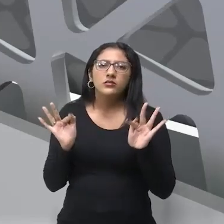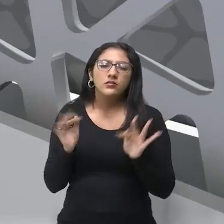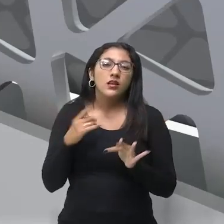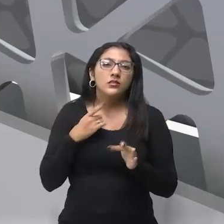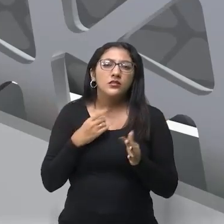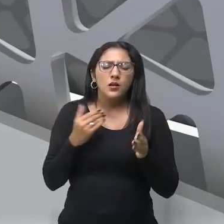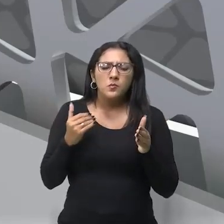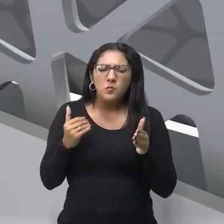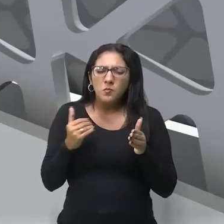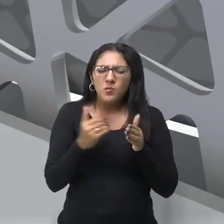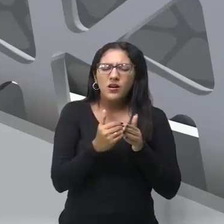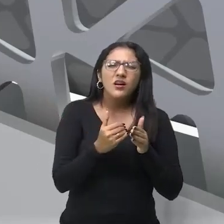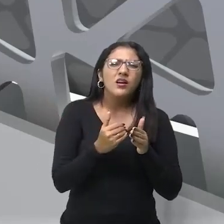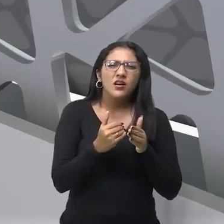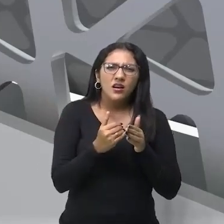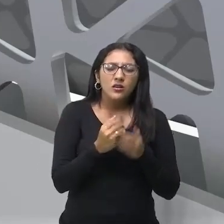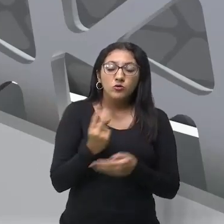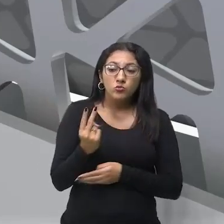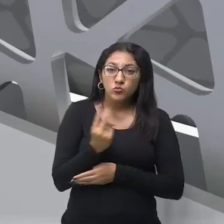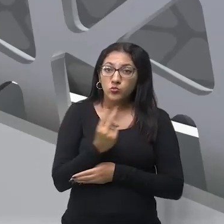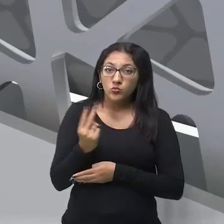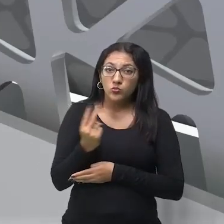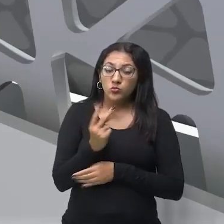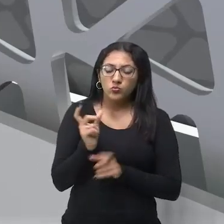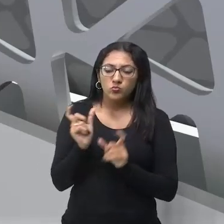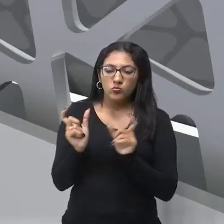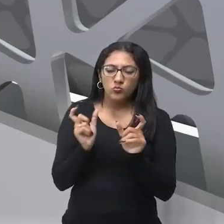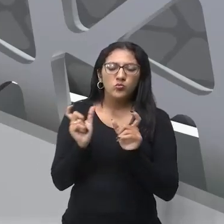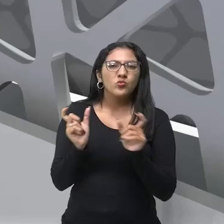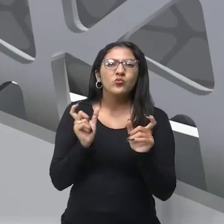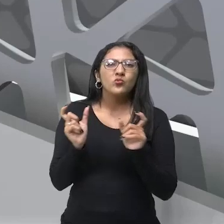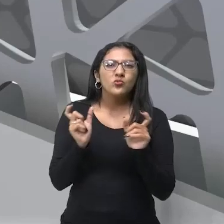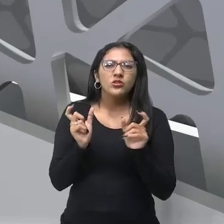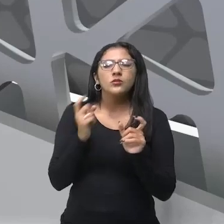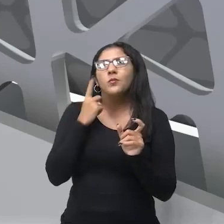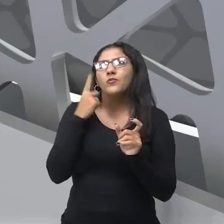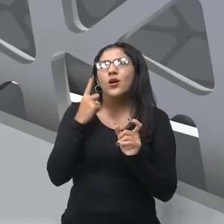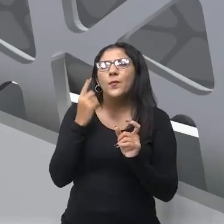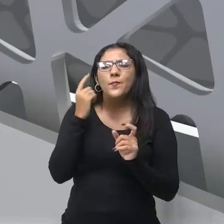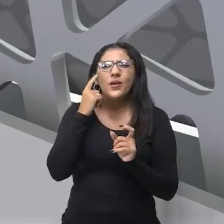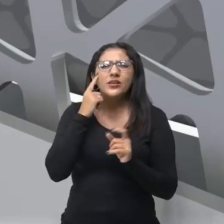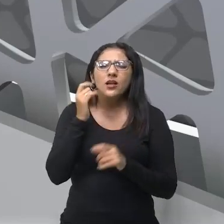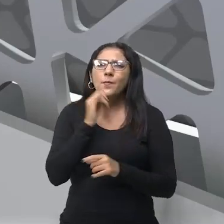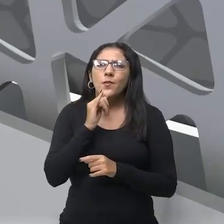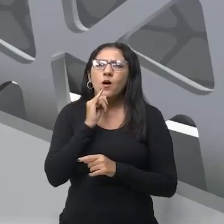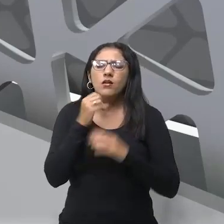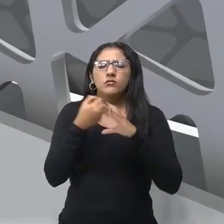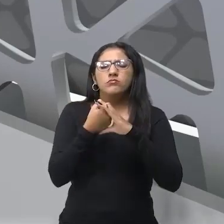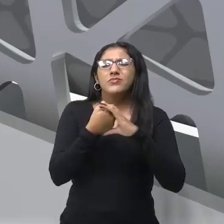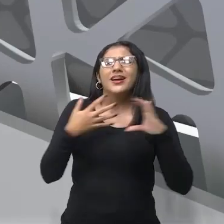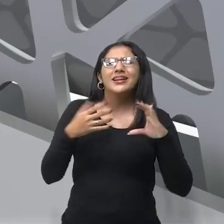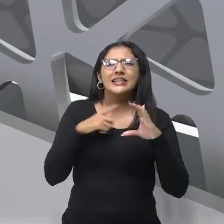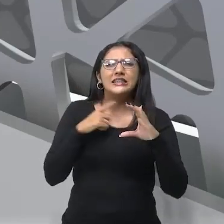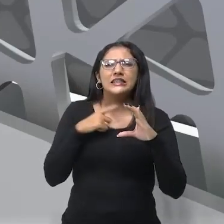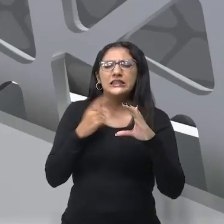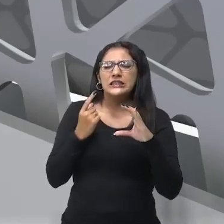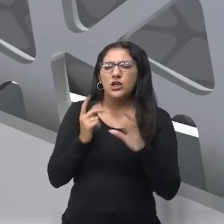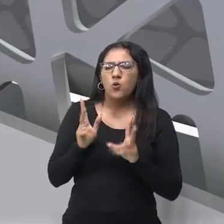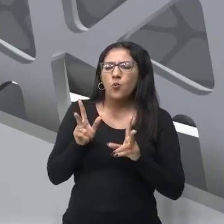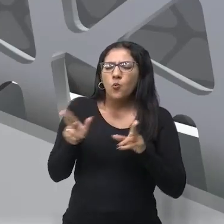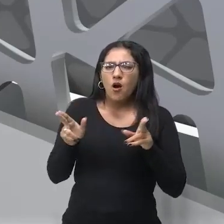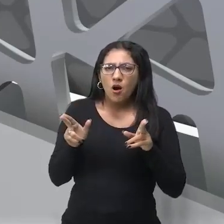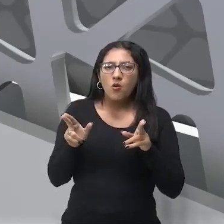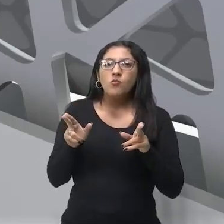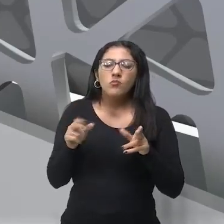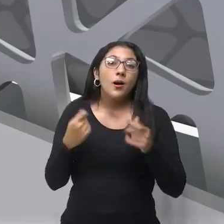vai aproximar um elemento de um outro elemento por meio de uma característica que os faz comum. E tem que